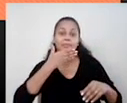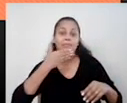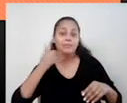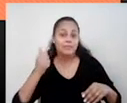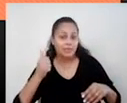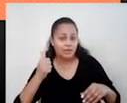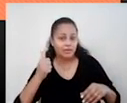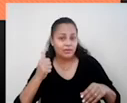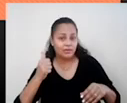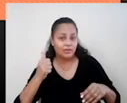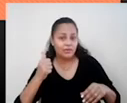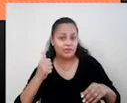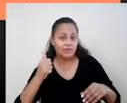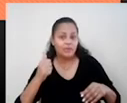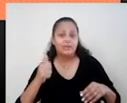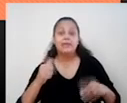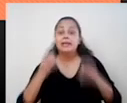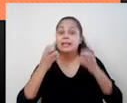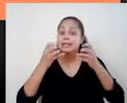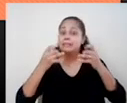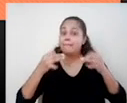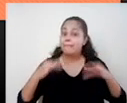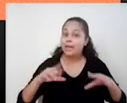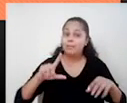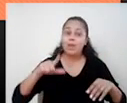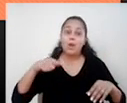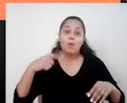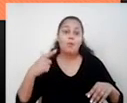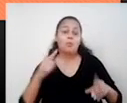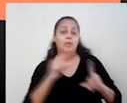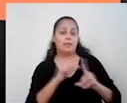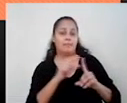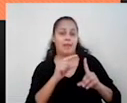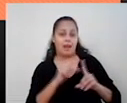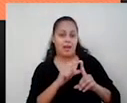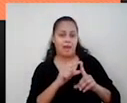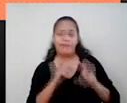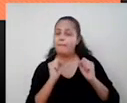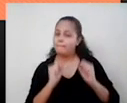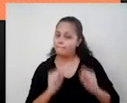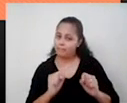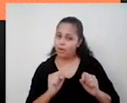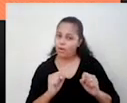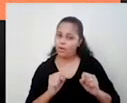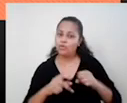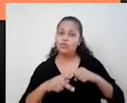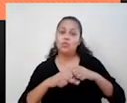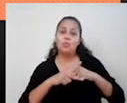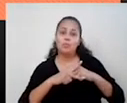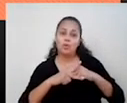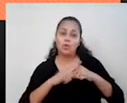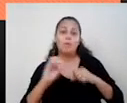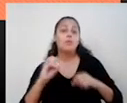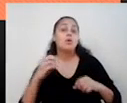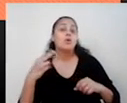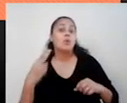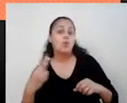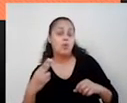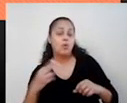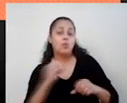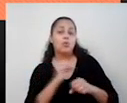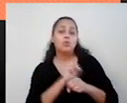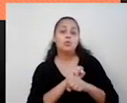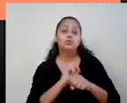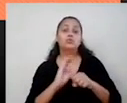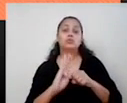substantivo ou pronominal. Então, eu vou explicar uma outra palavra, que pode ser um substantivo ou um pronome. E eu vou contar melhor o que é sobre